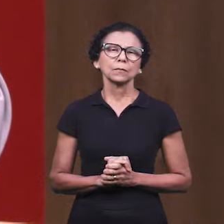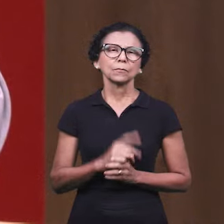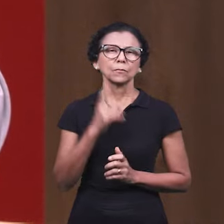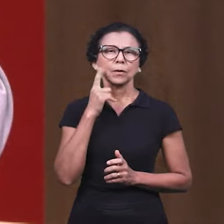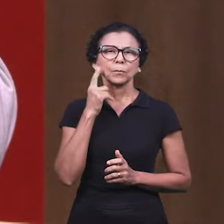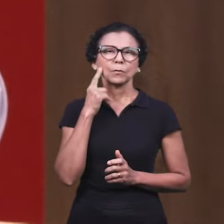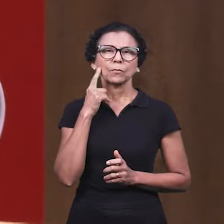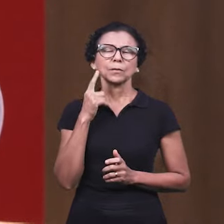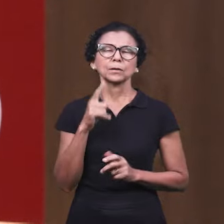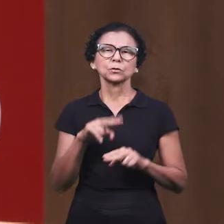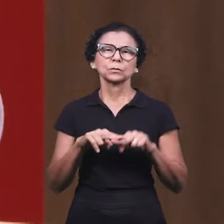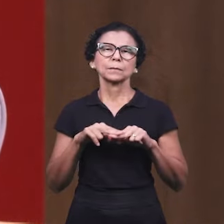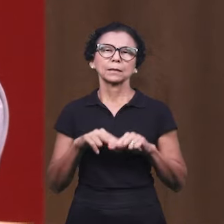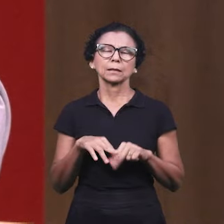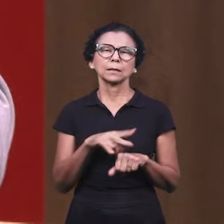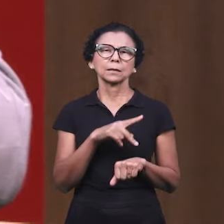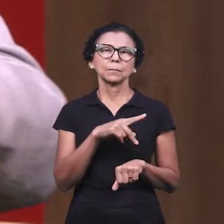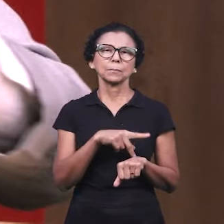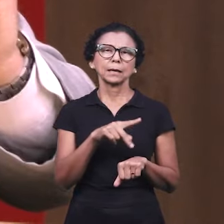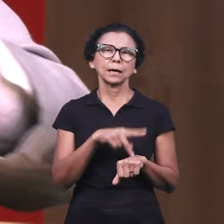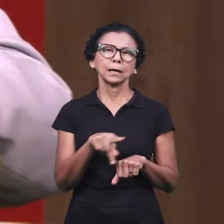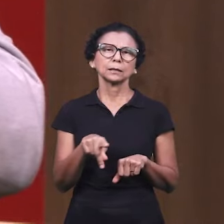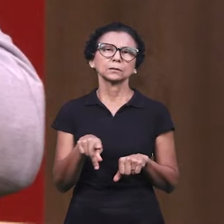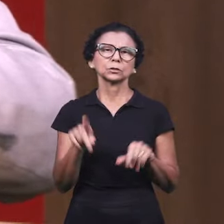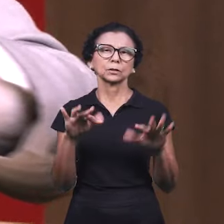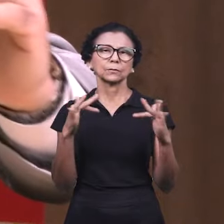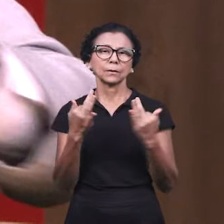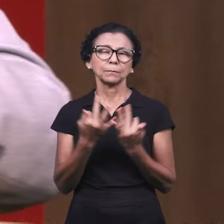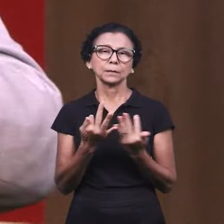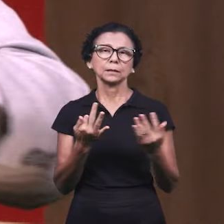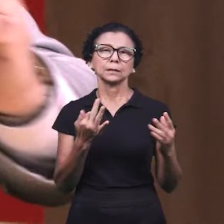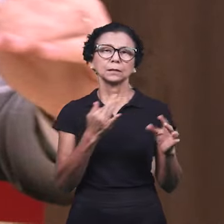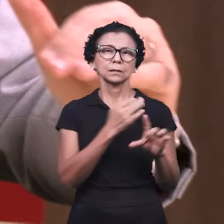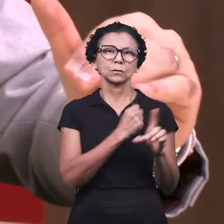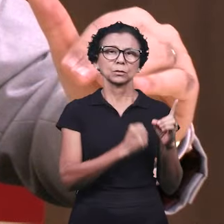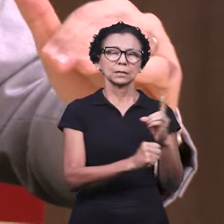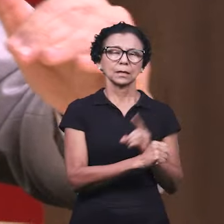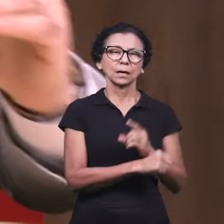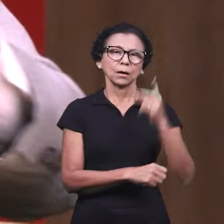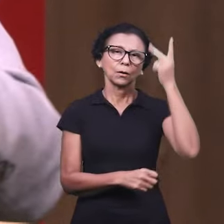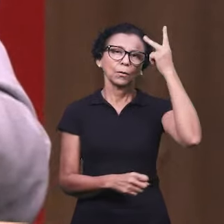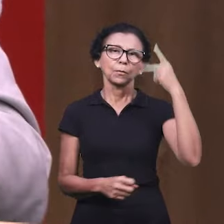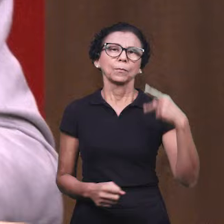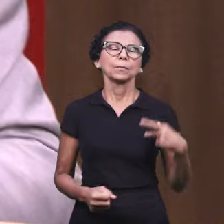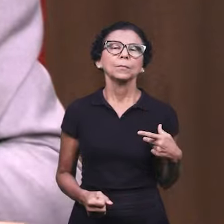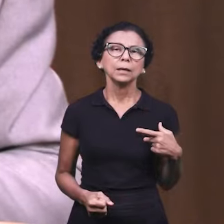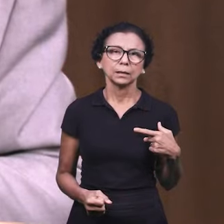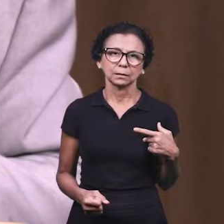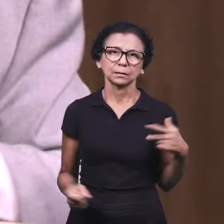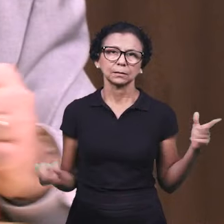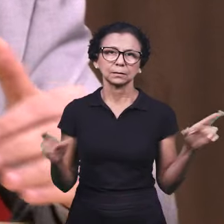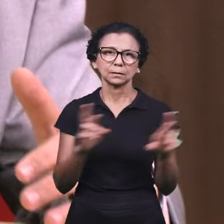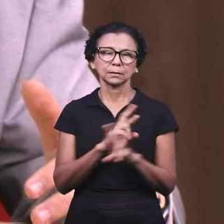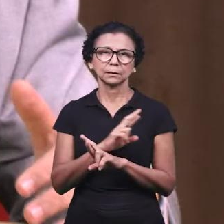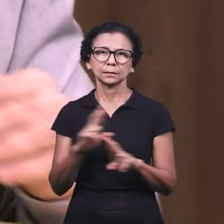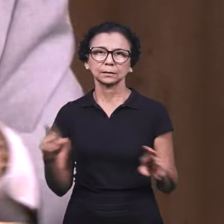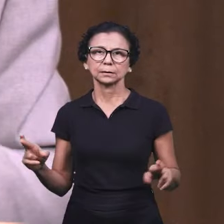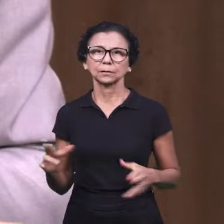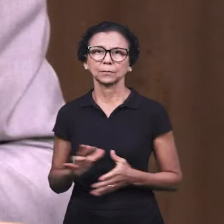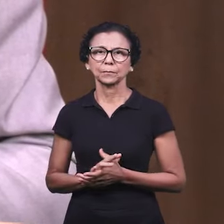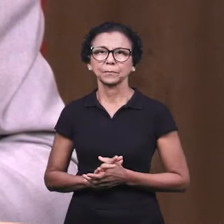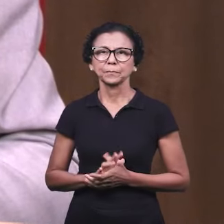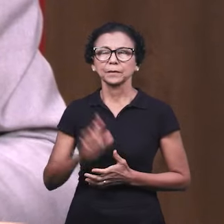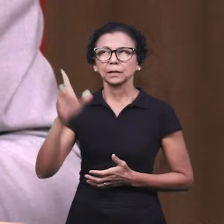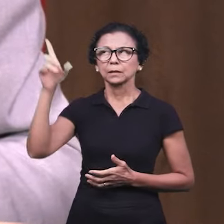ah dentro de uma perspectiva familiar social humana tá a relação do filho com Deus